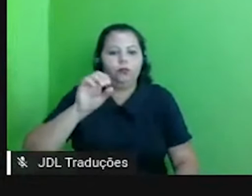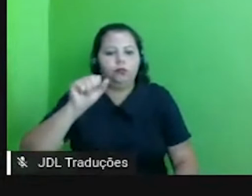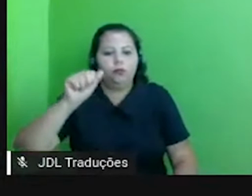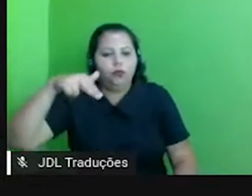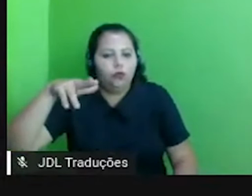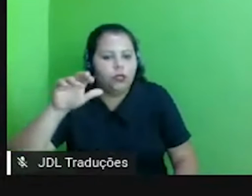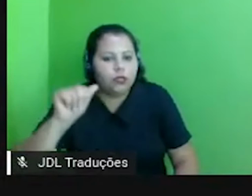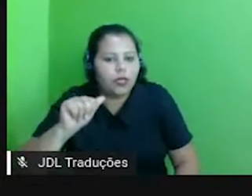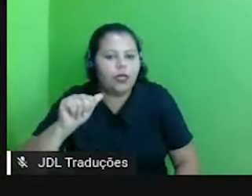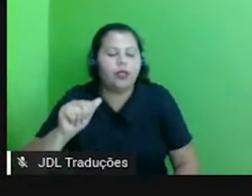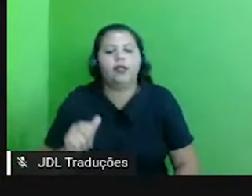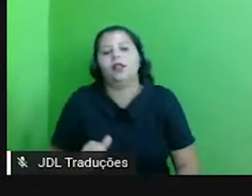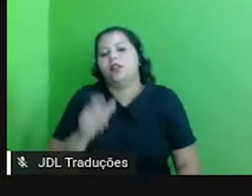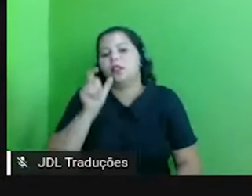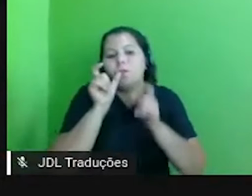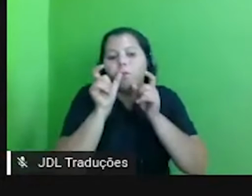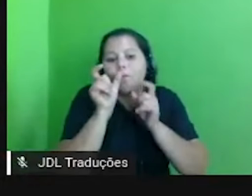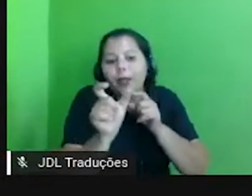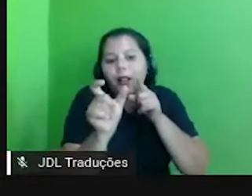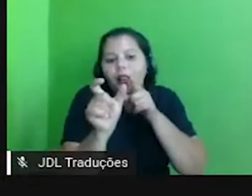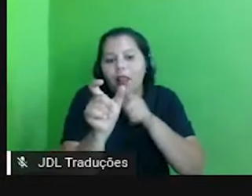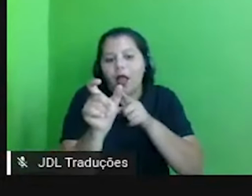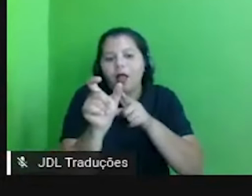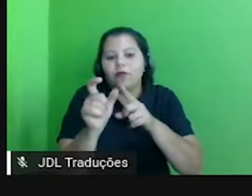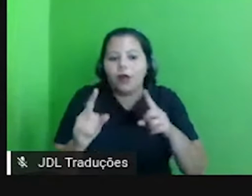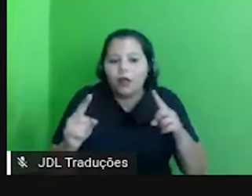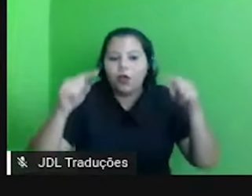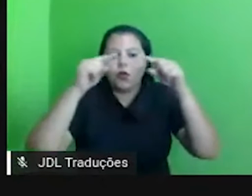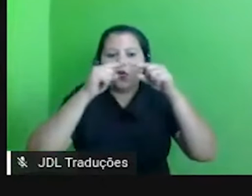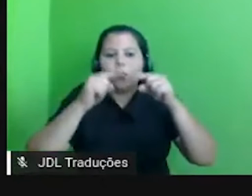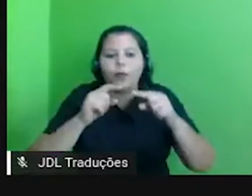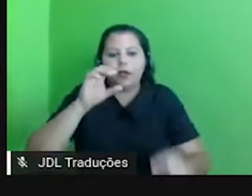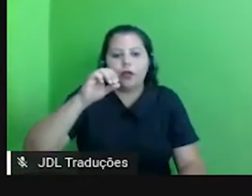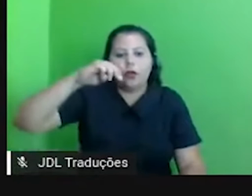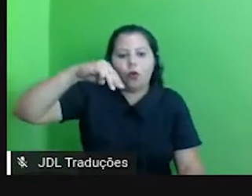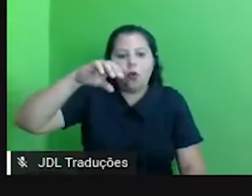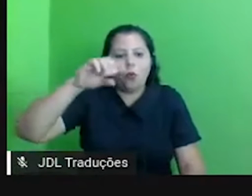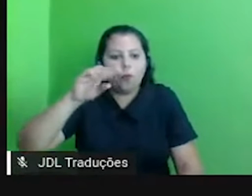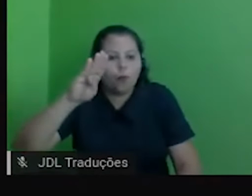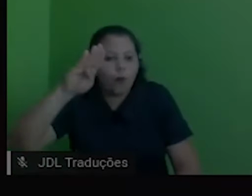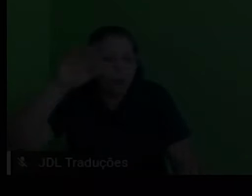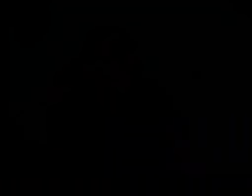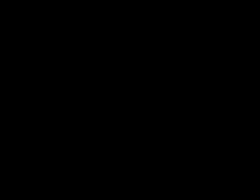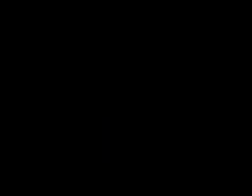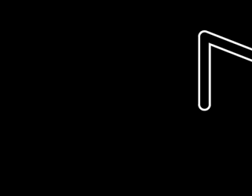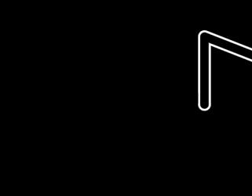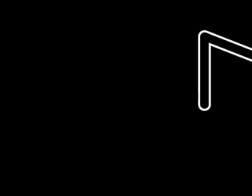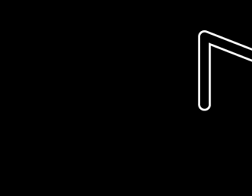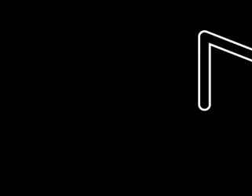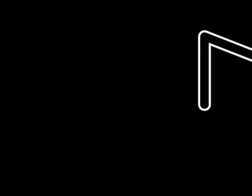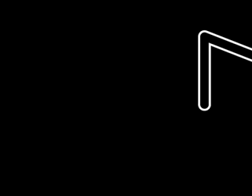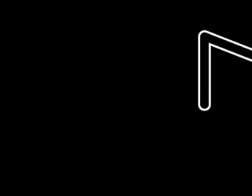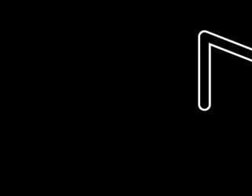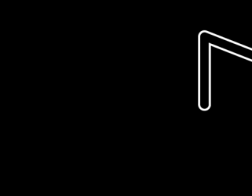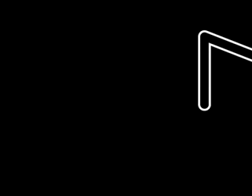epistemologia e tem tudo a ver com o bar que a pedagogia é com ancestral